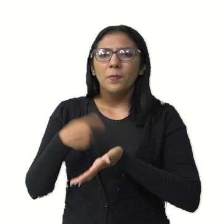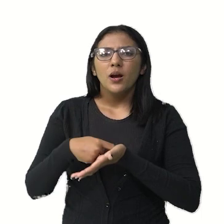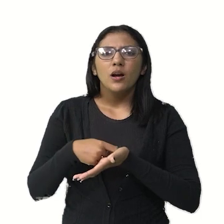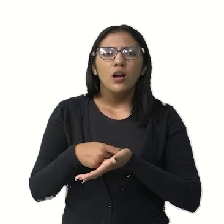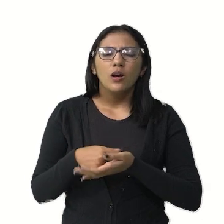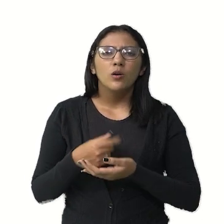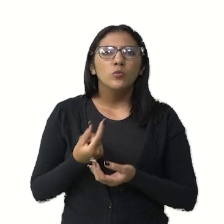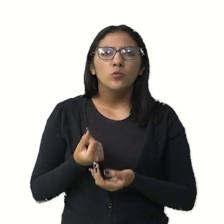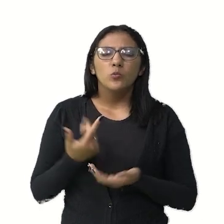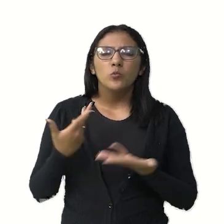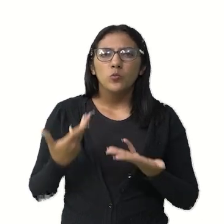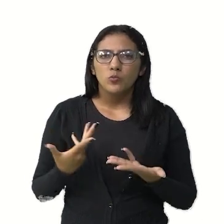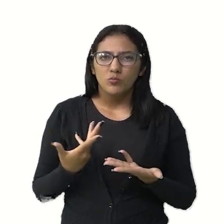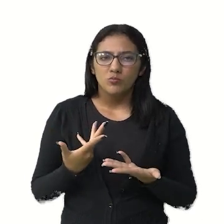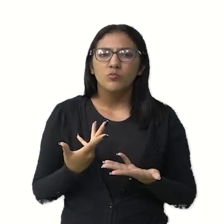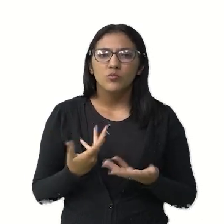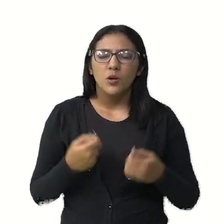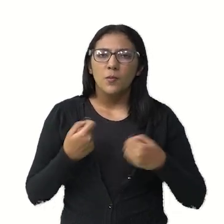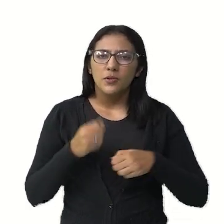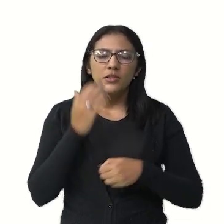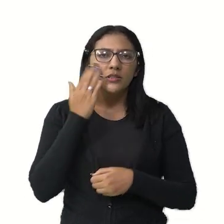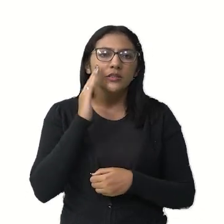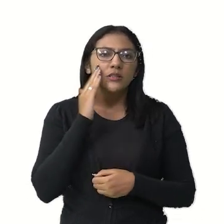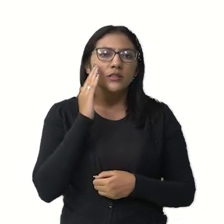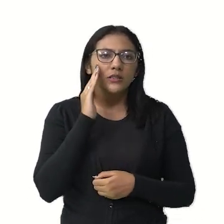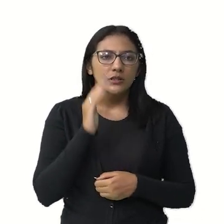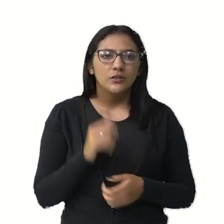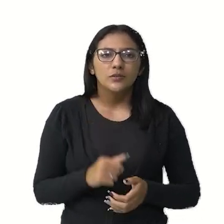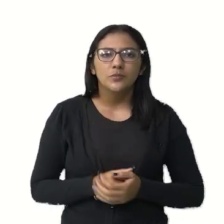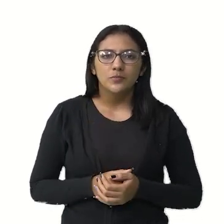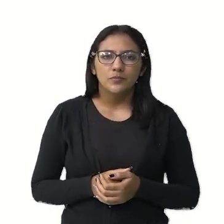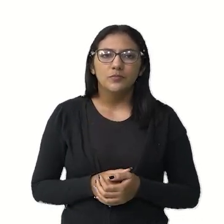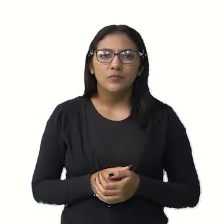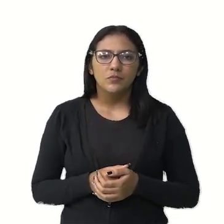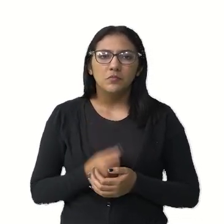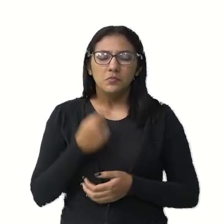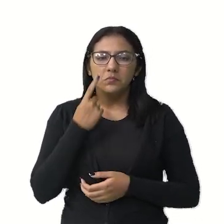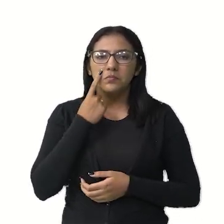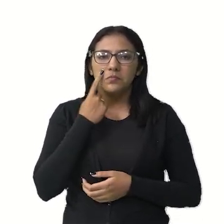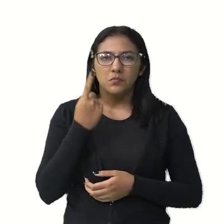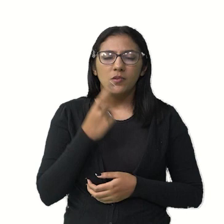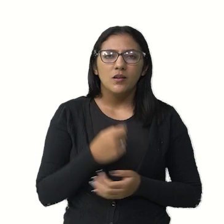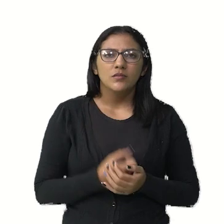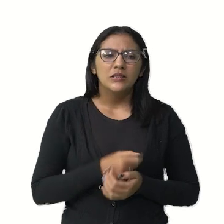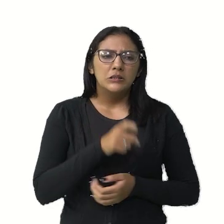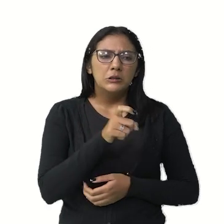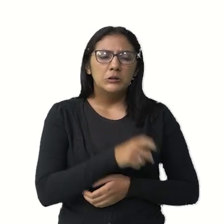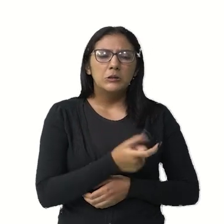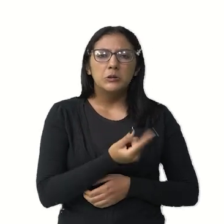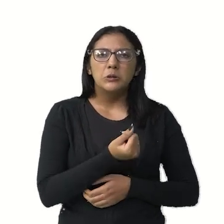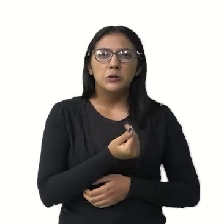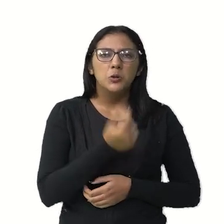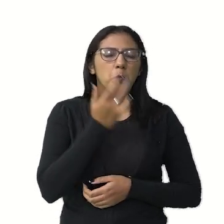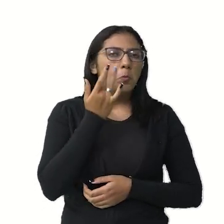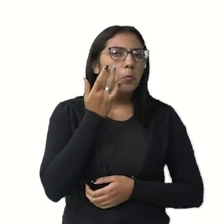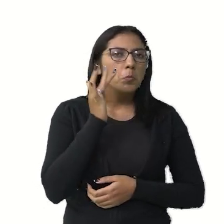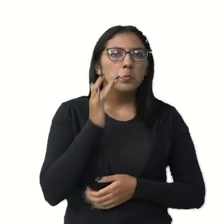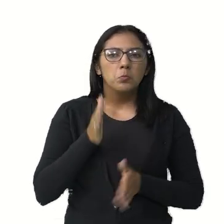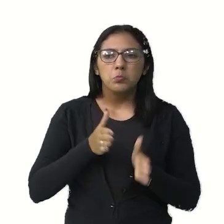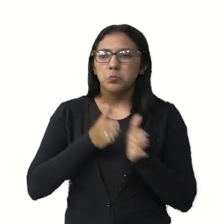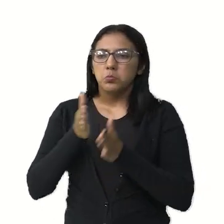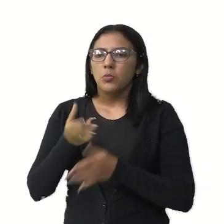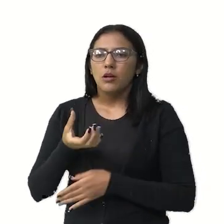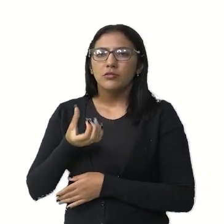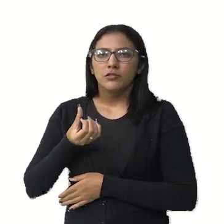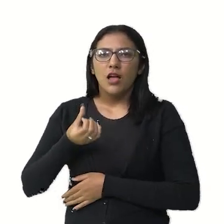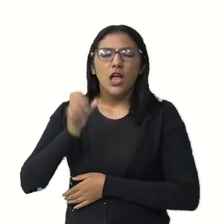questão é essa. Quanto que ele vai ganhar aqui em reais? Ó. X reais em